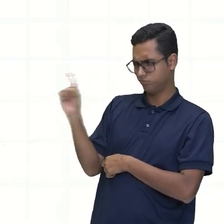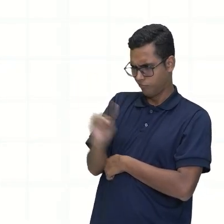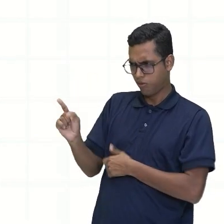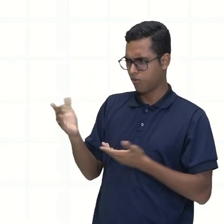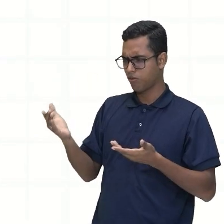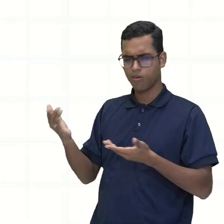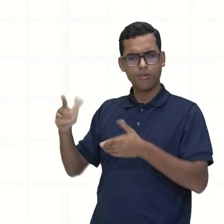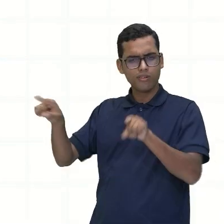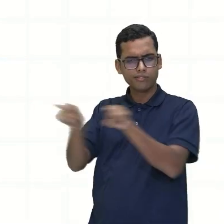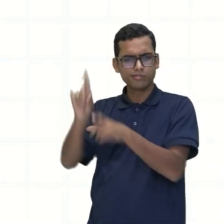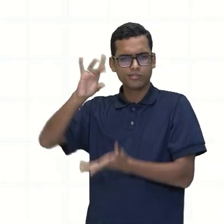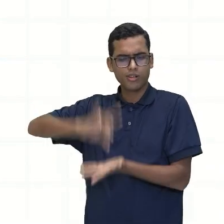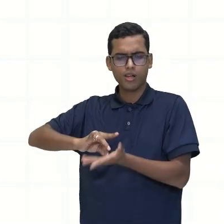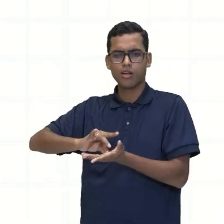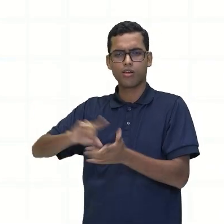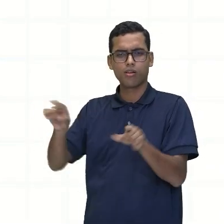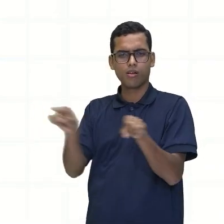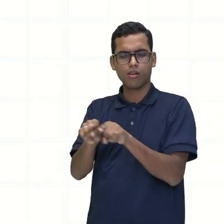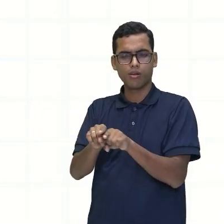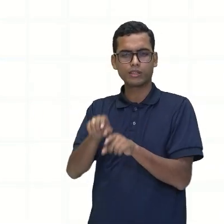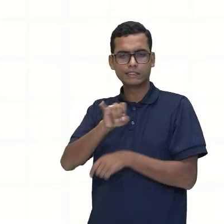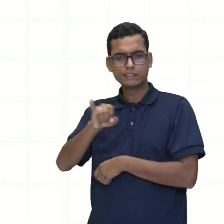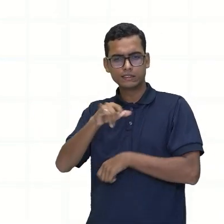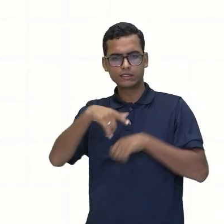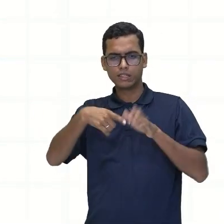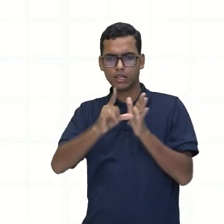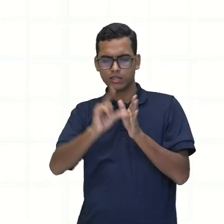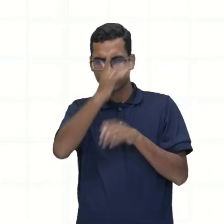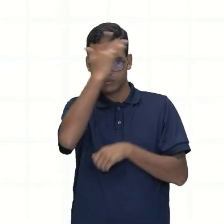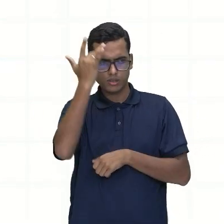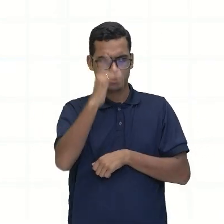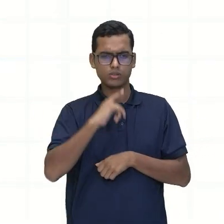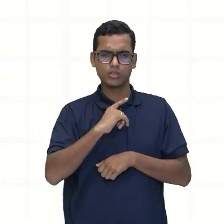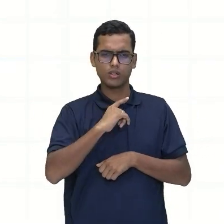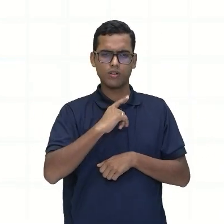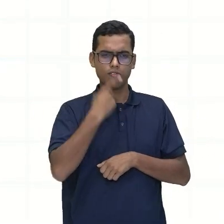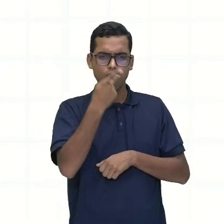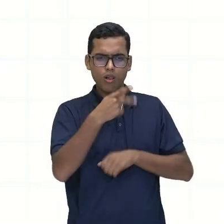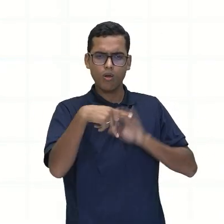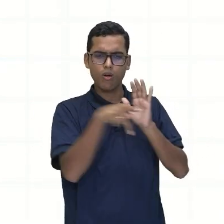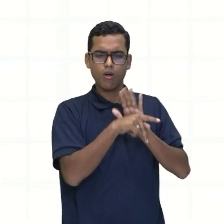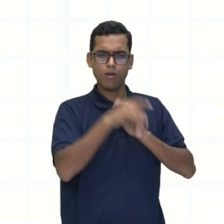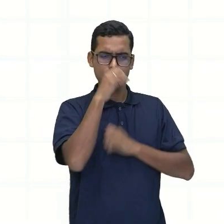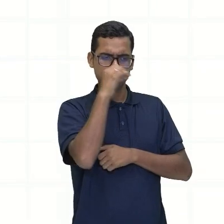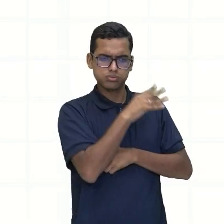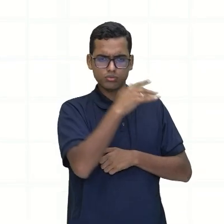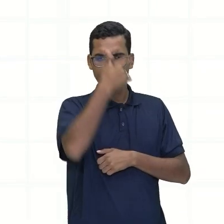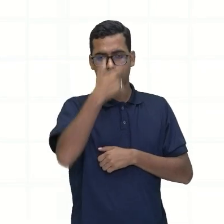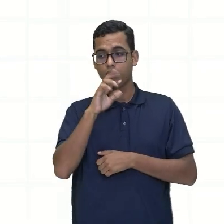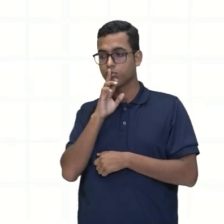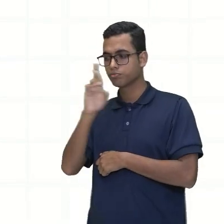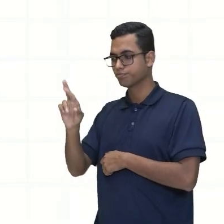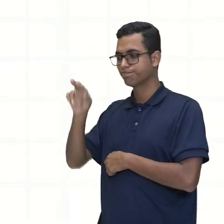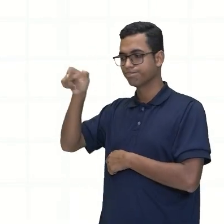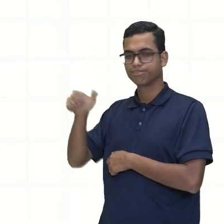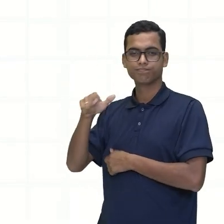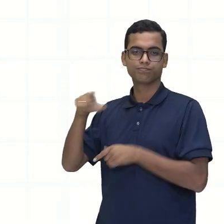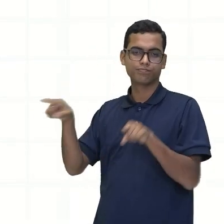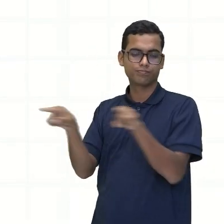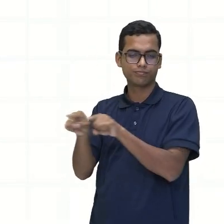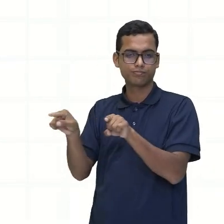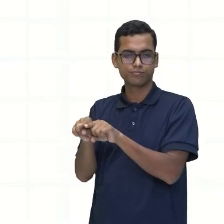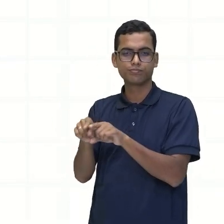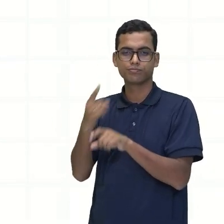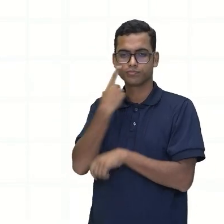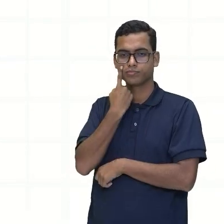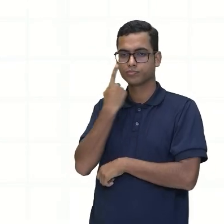resposta veio no mesmo tom, não. Hey Solomon, lend me some money. Hey, no caso ele perguntou aqui, né, não é uma